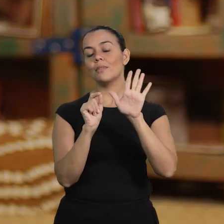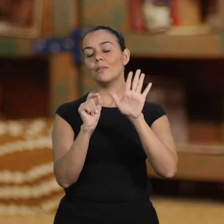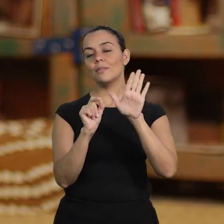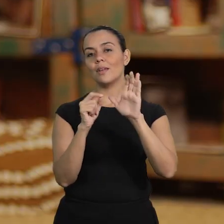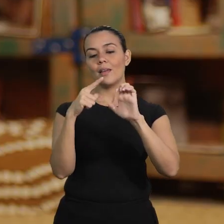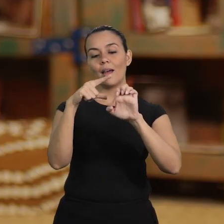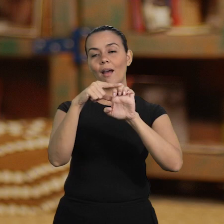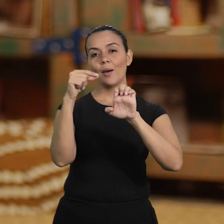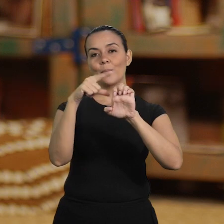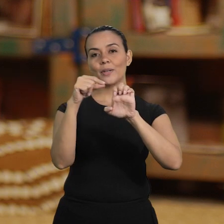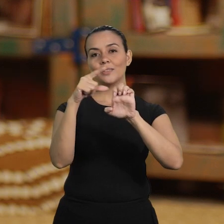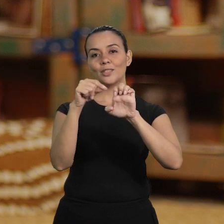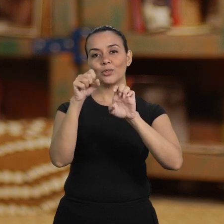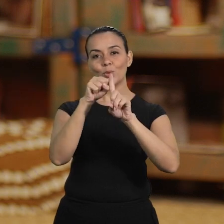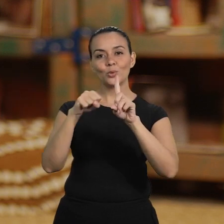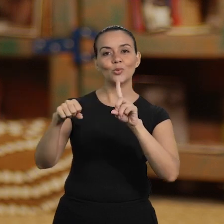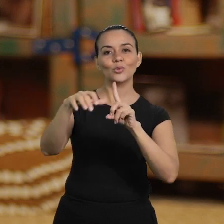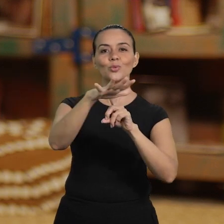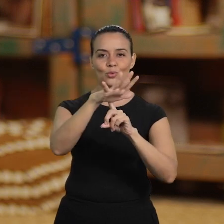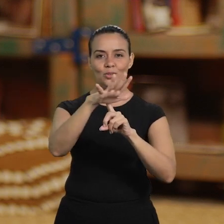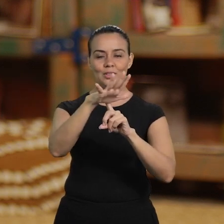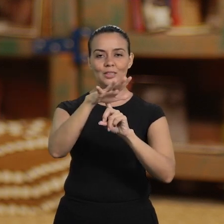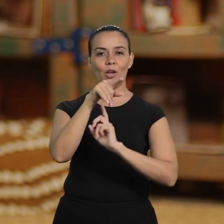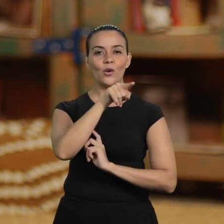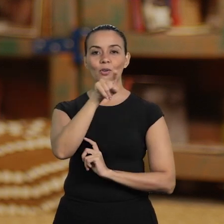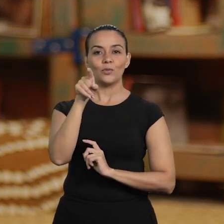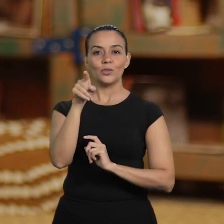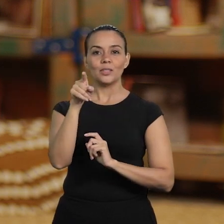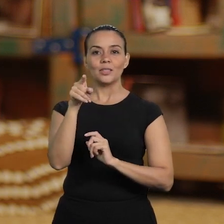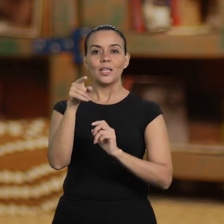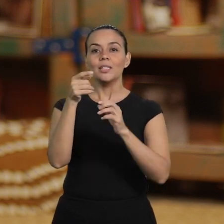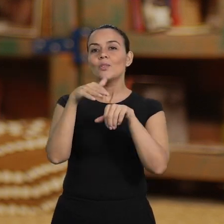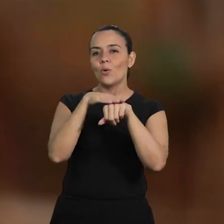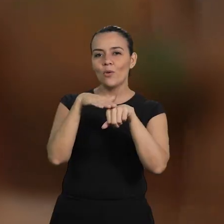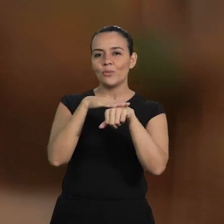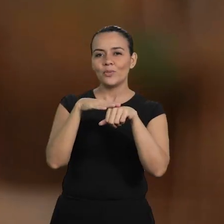social. Nesse programa de hoje, vocês vão conversar com vários, né? Ou vão